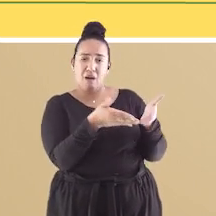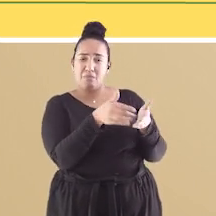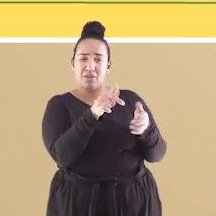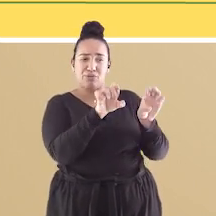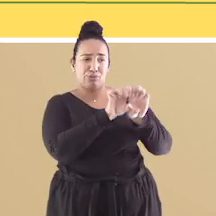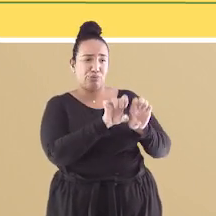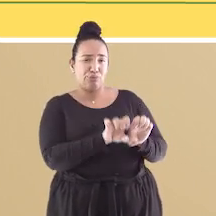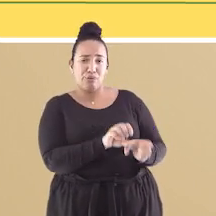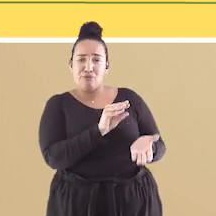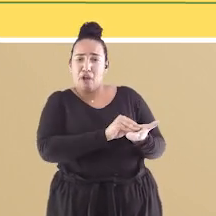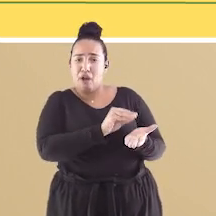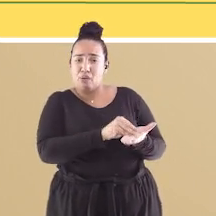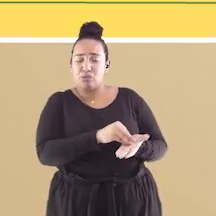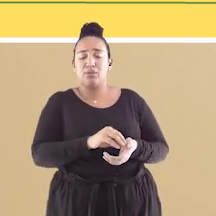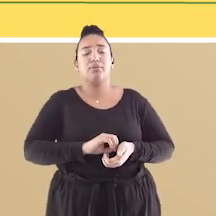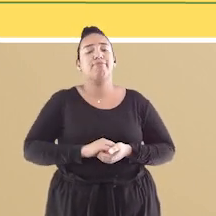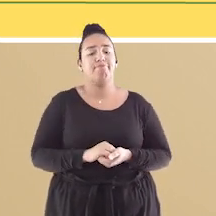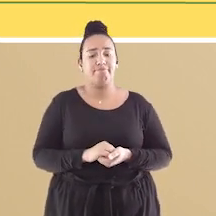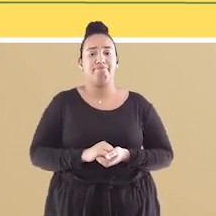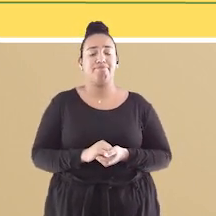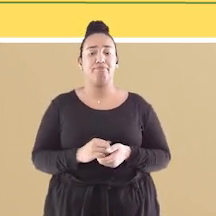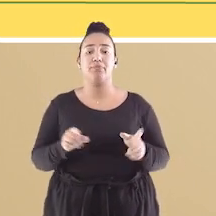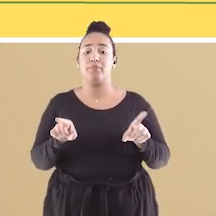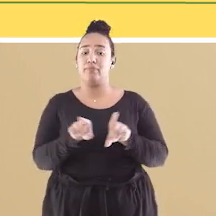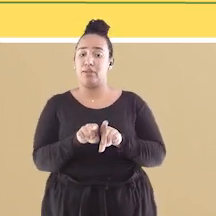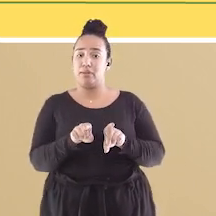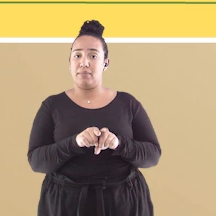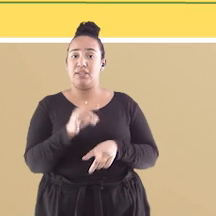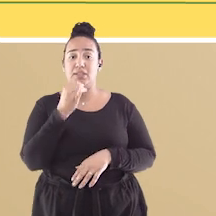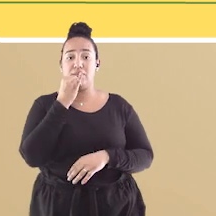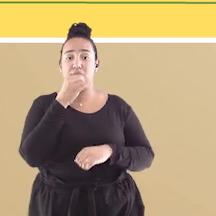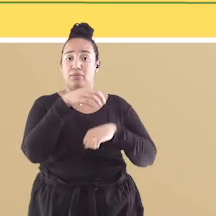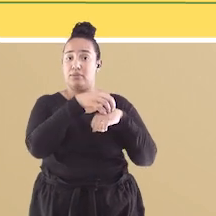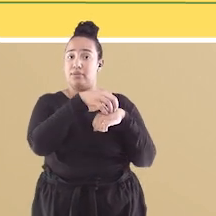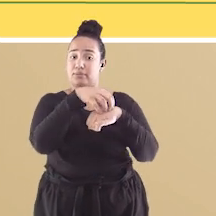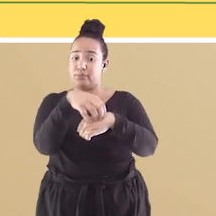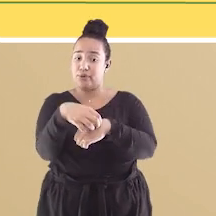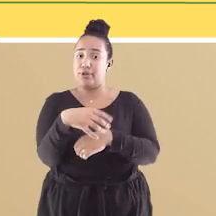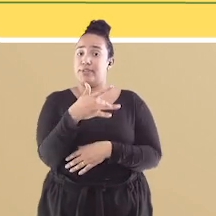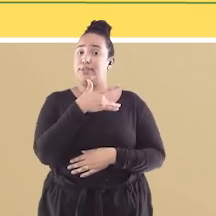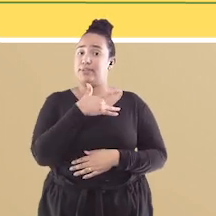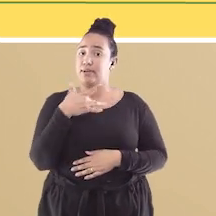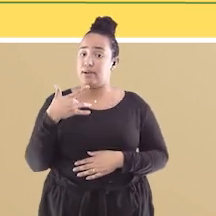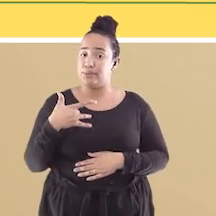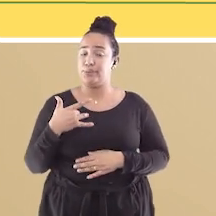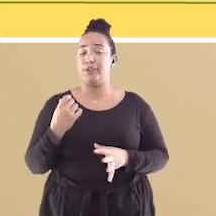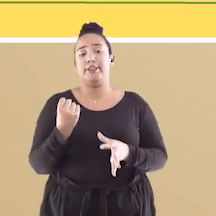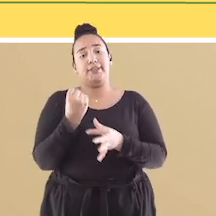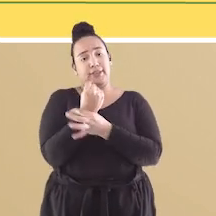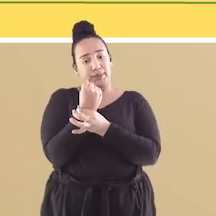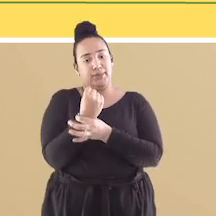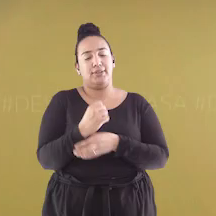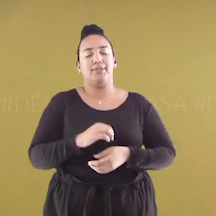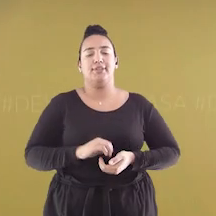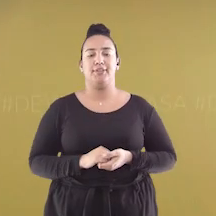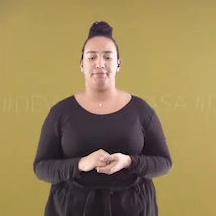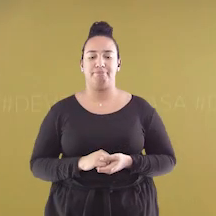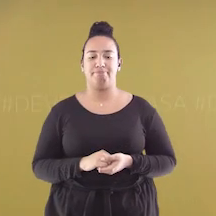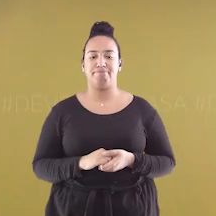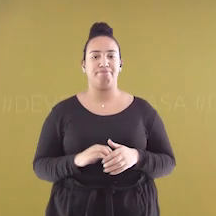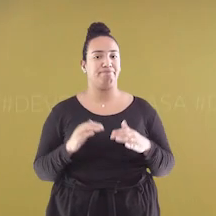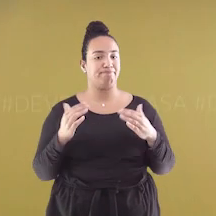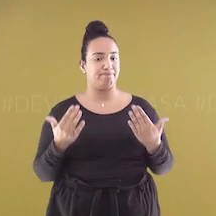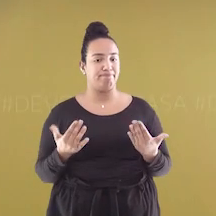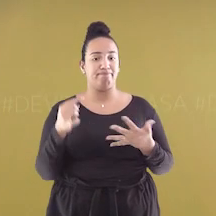de infraestrutura urbana. E também no transporte, na saúde, na segurança, por exemplo.